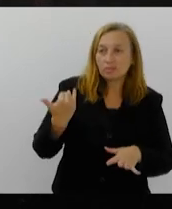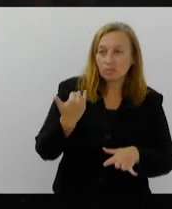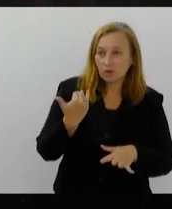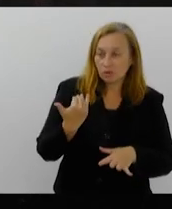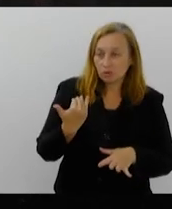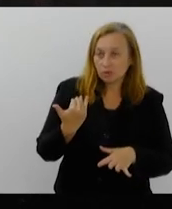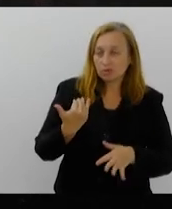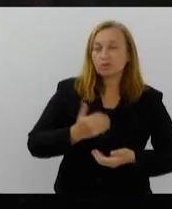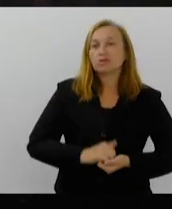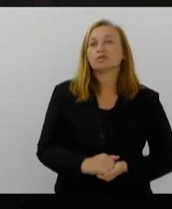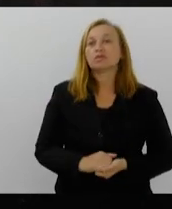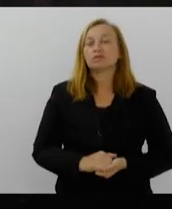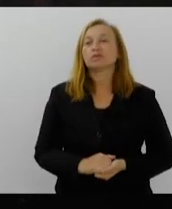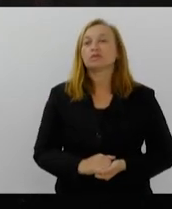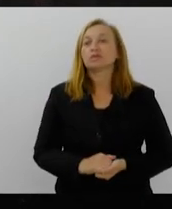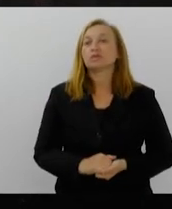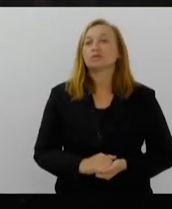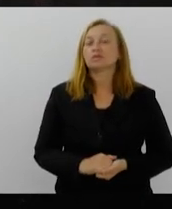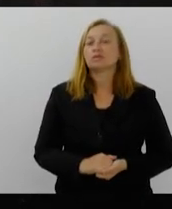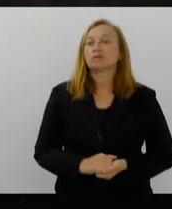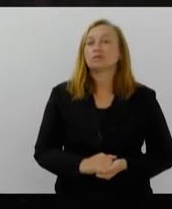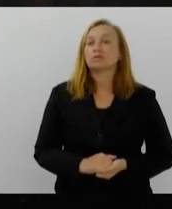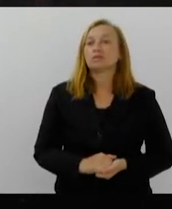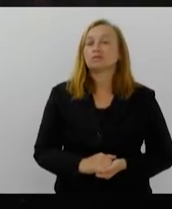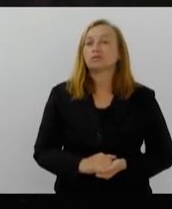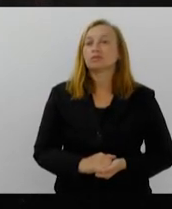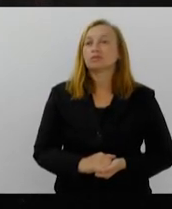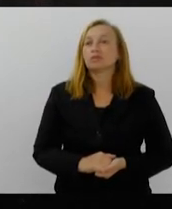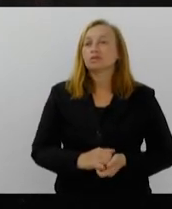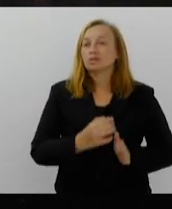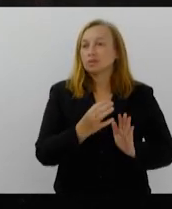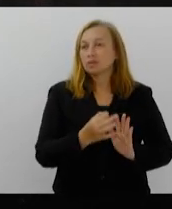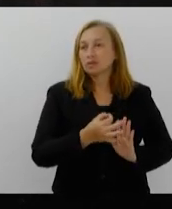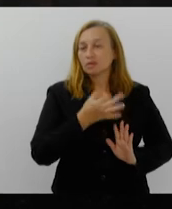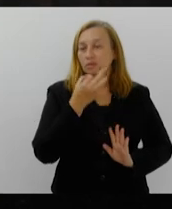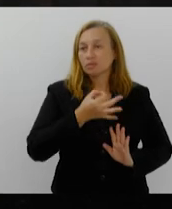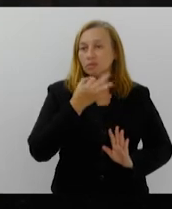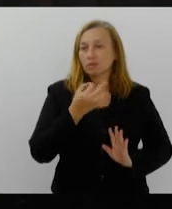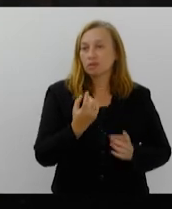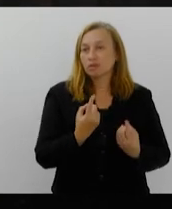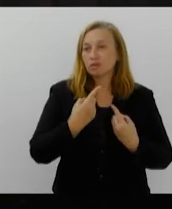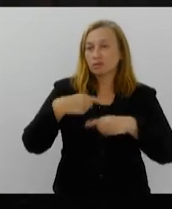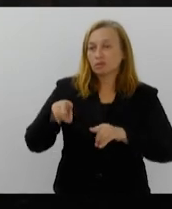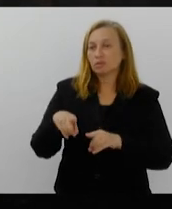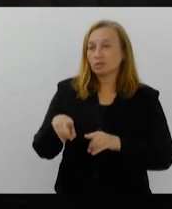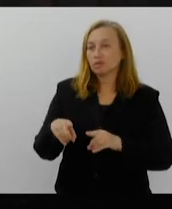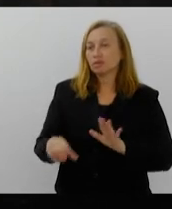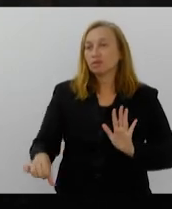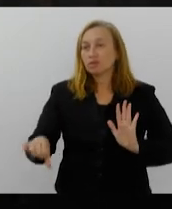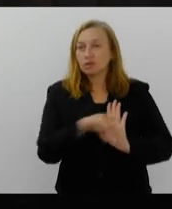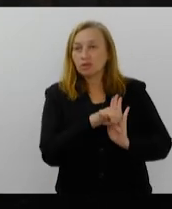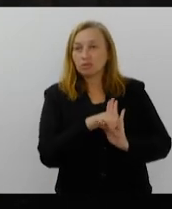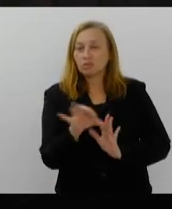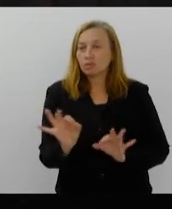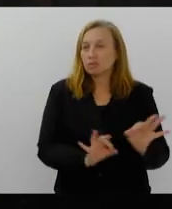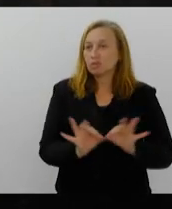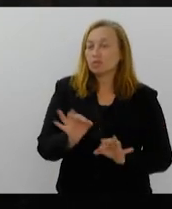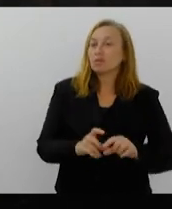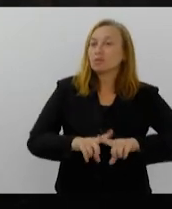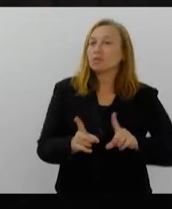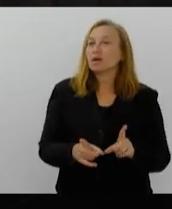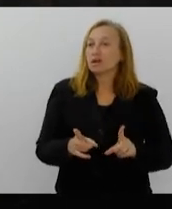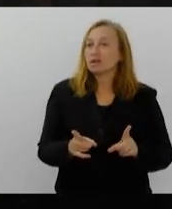policiamento ostensivo. Ela vem sobre a justificativa de combater o crime organizado, mas ocorre,